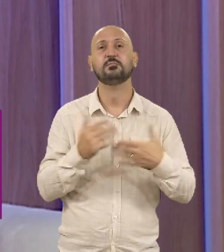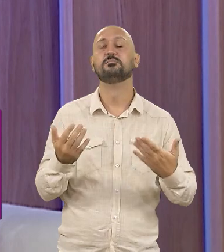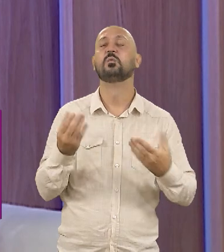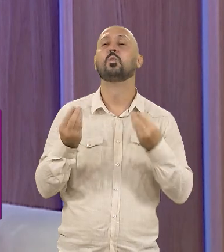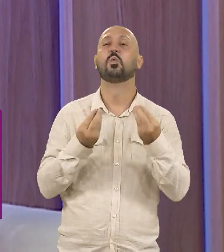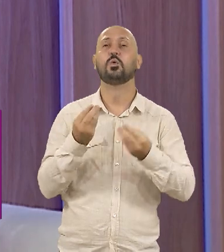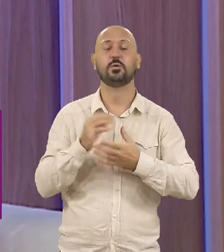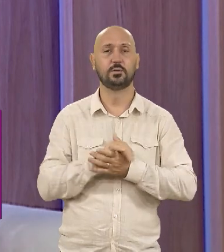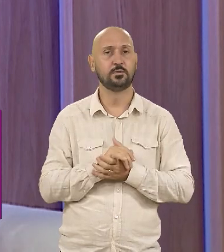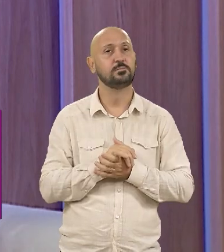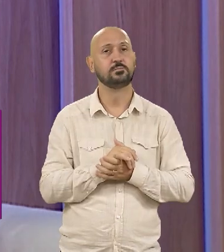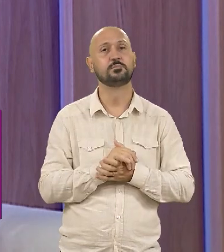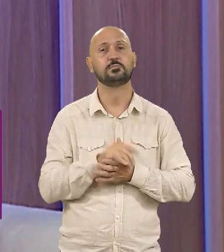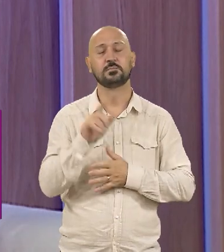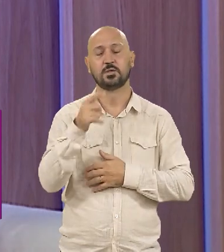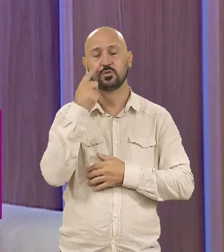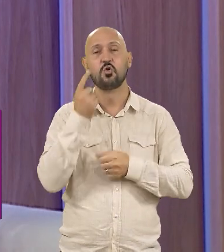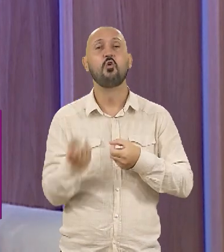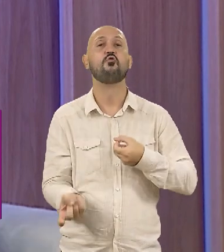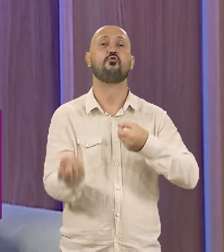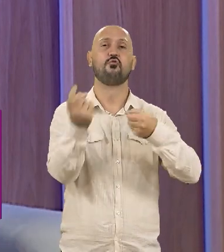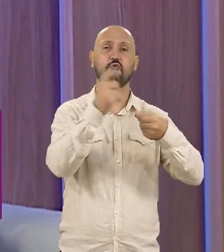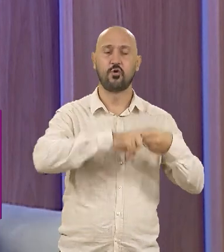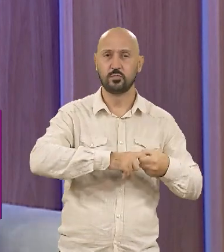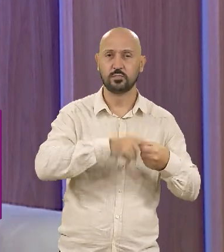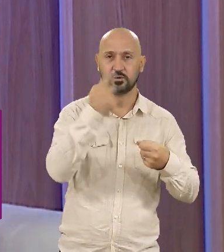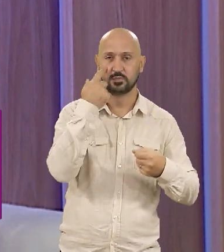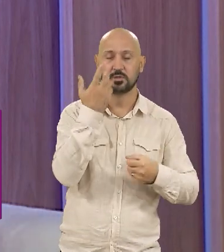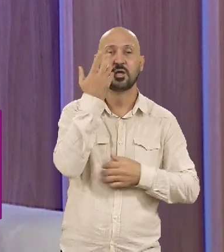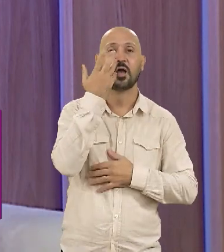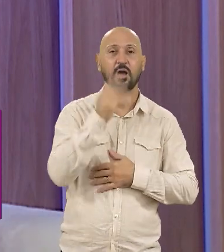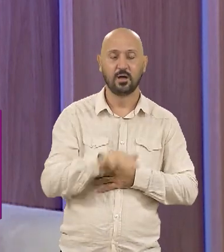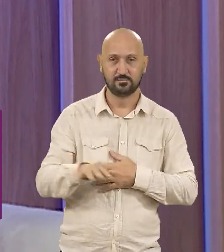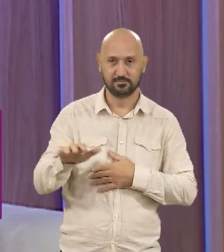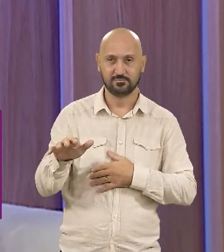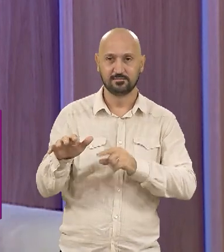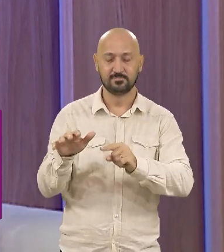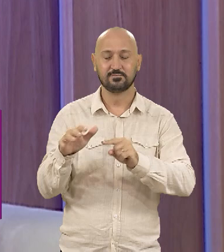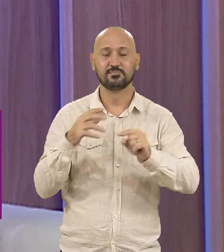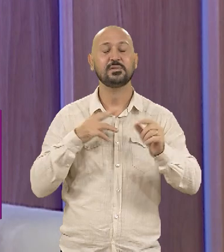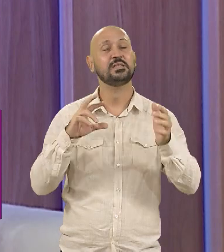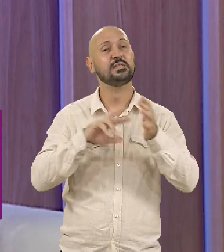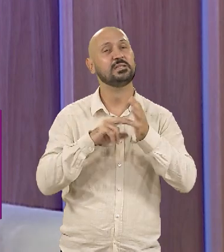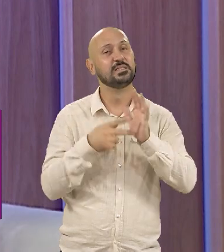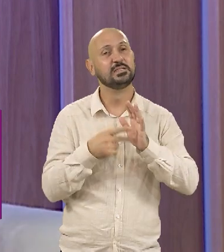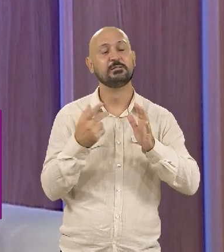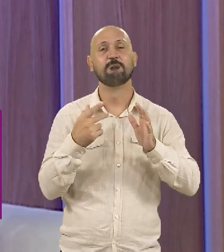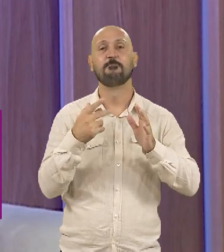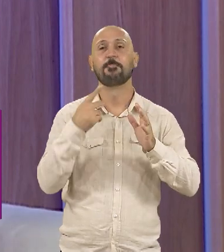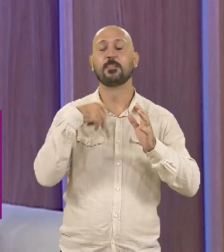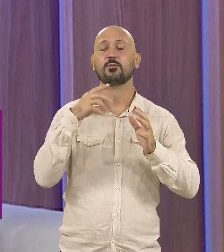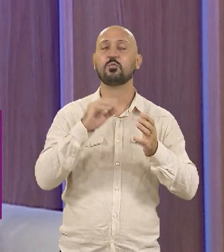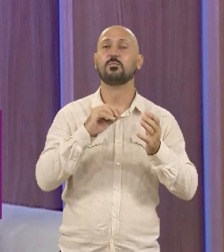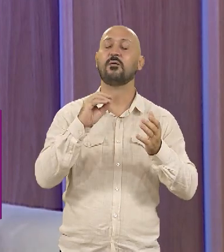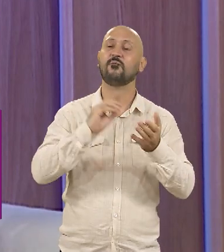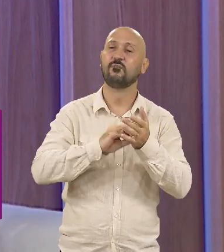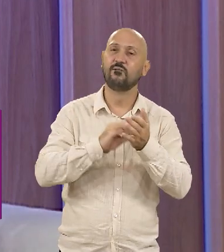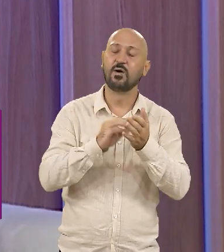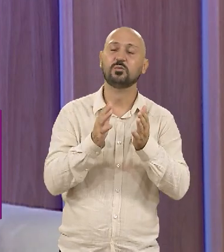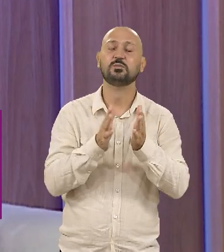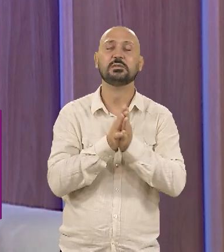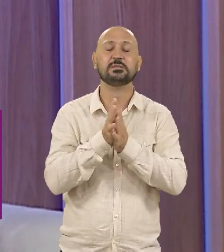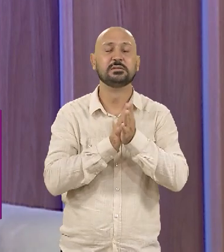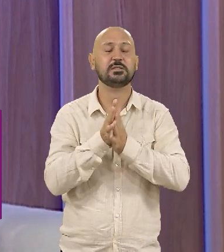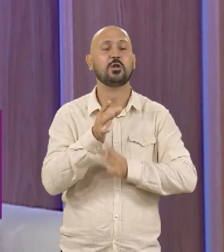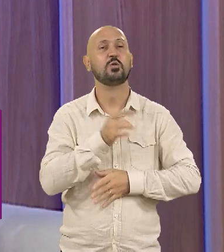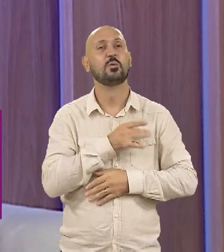dessa infantilização, né? Um certo receio, um certo medo do adulto enfrentar a sua realidade, né?